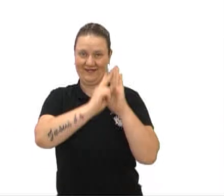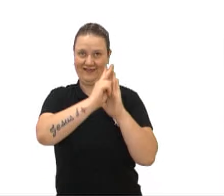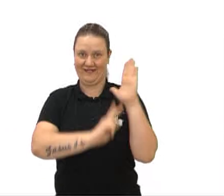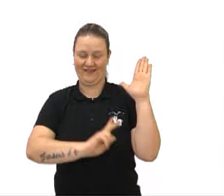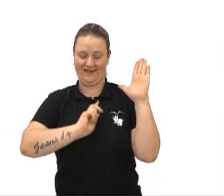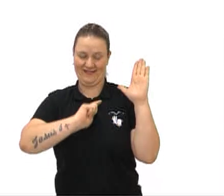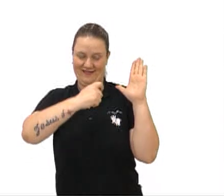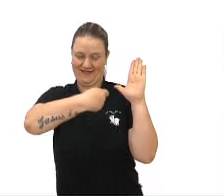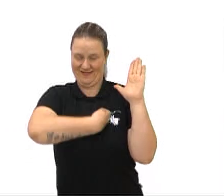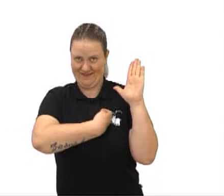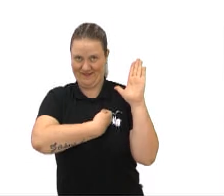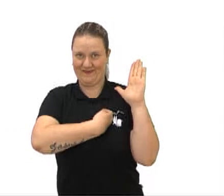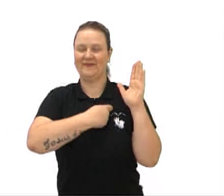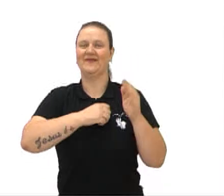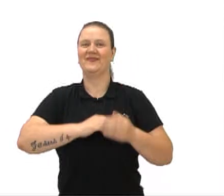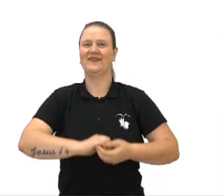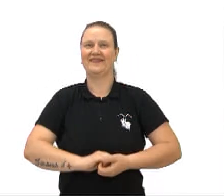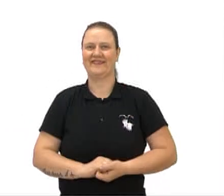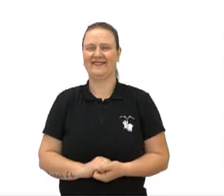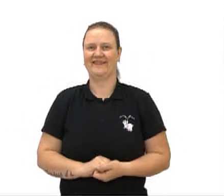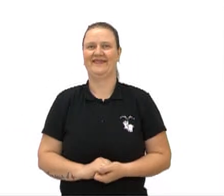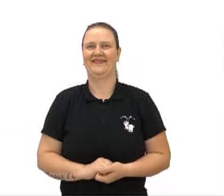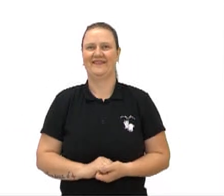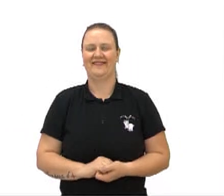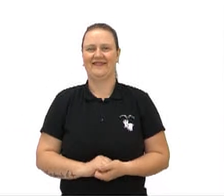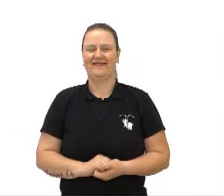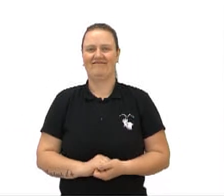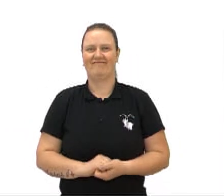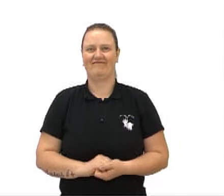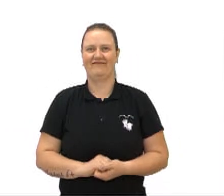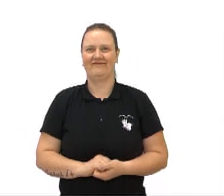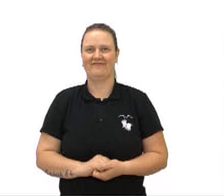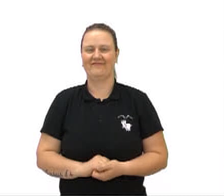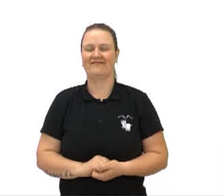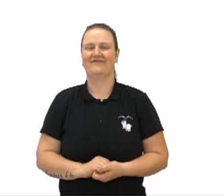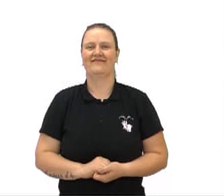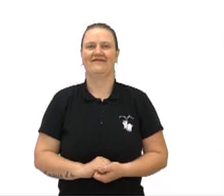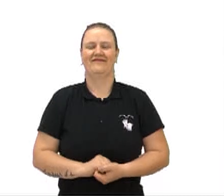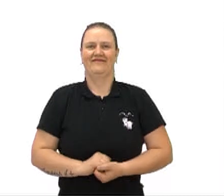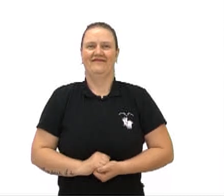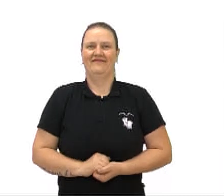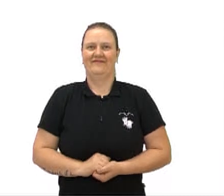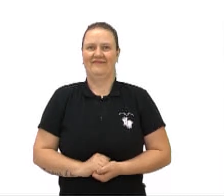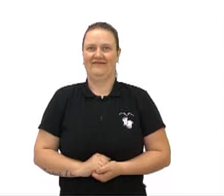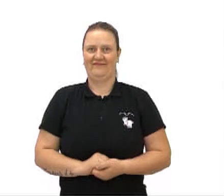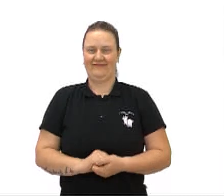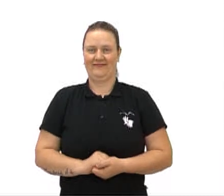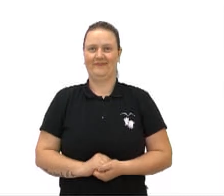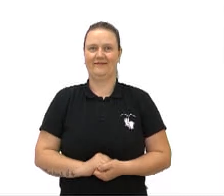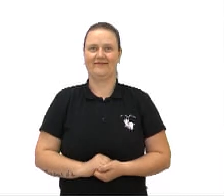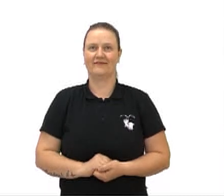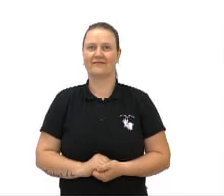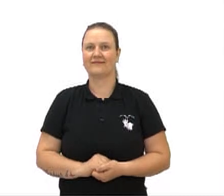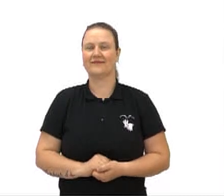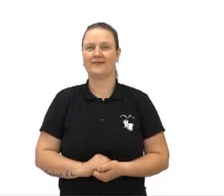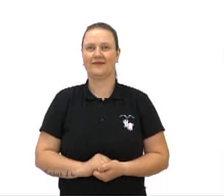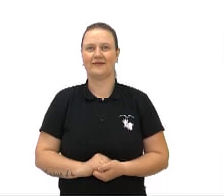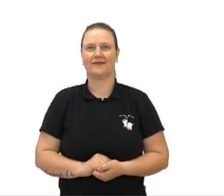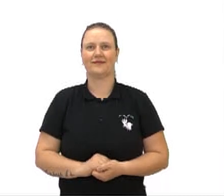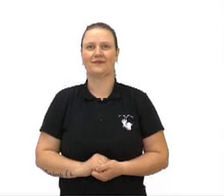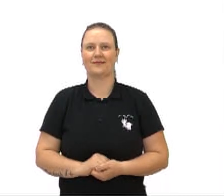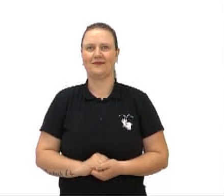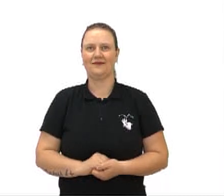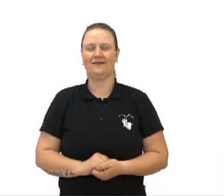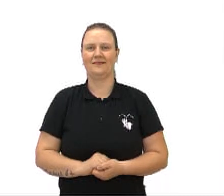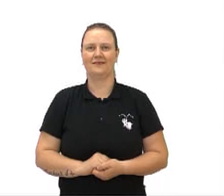aula. Hoy es el segundo día de clase en el Colegio San Martín. Pedro es un alumno nuevo en